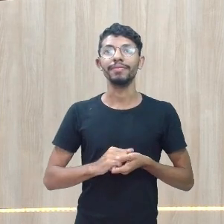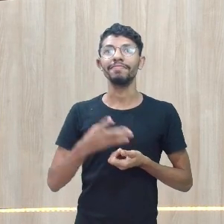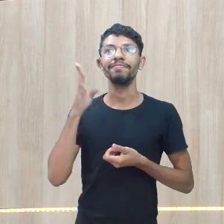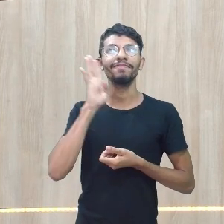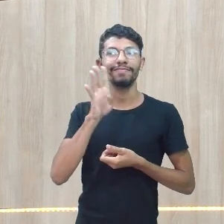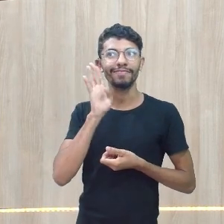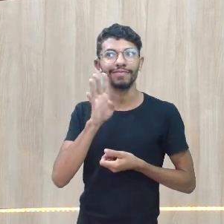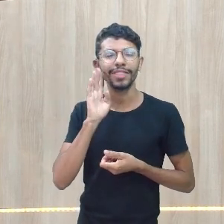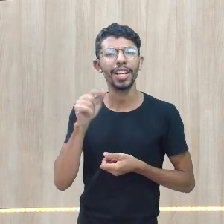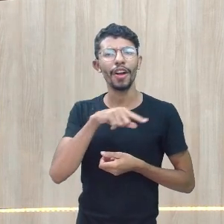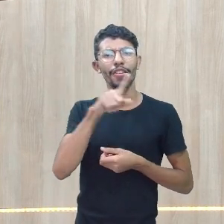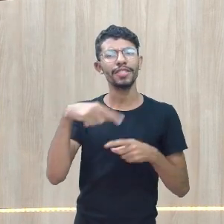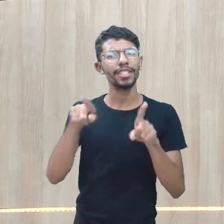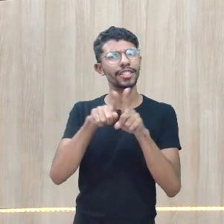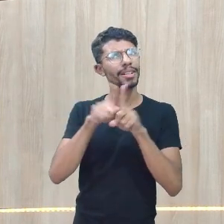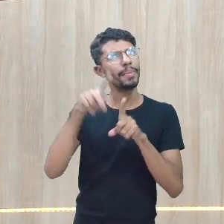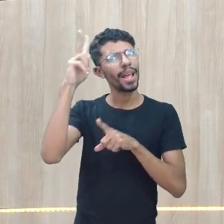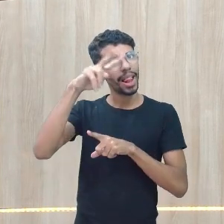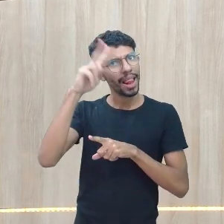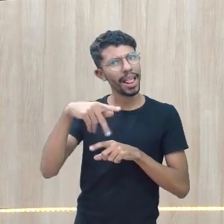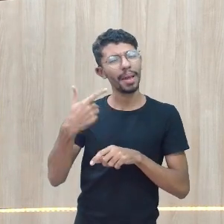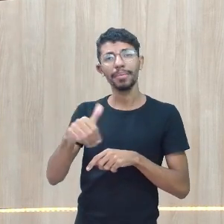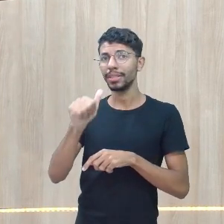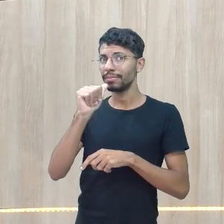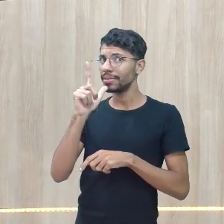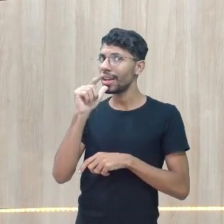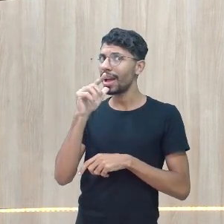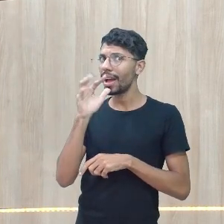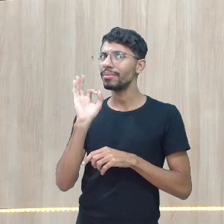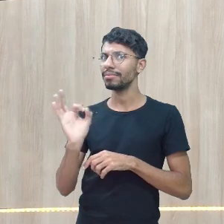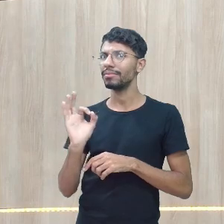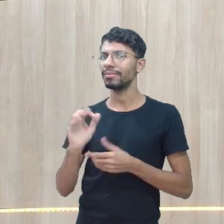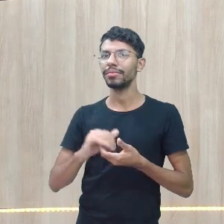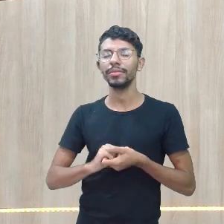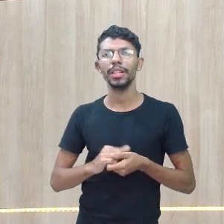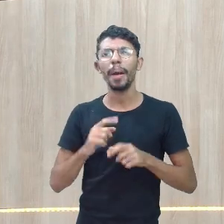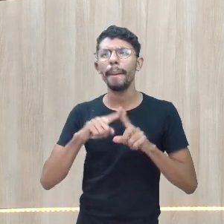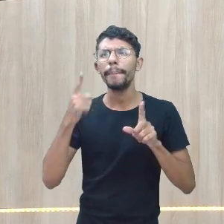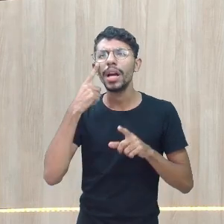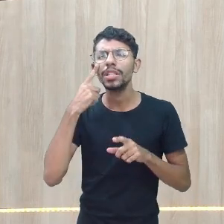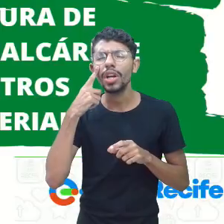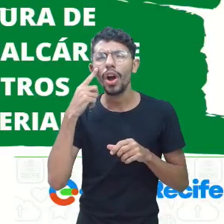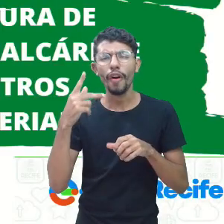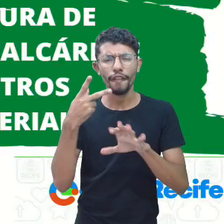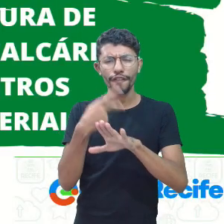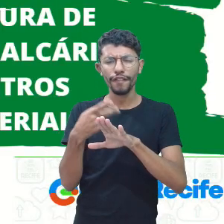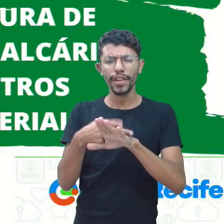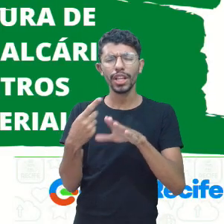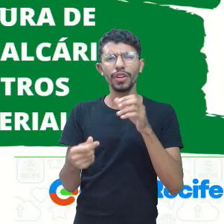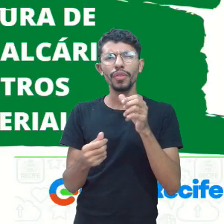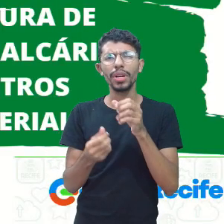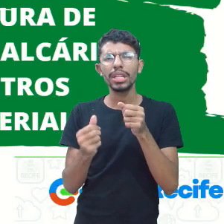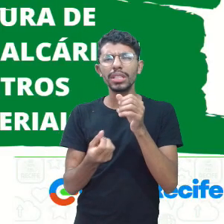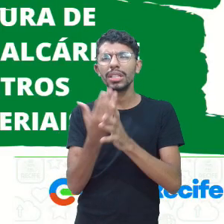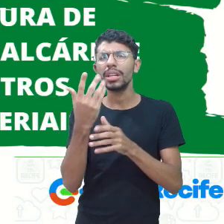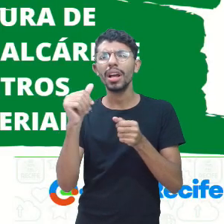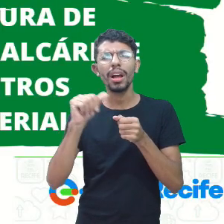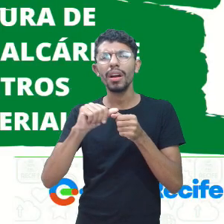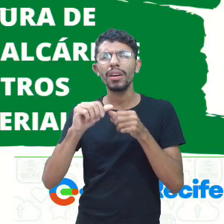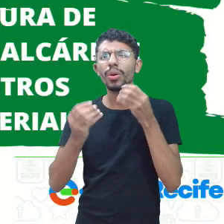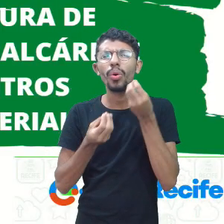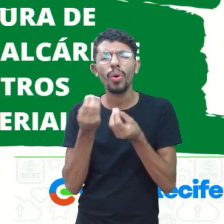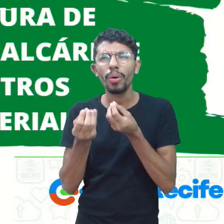Legal. Lembre também de tomar água. Agora, de que é feito o vidro? Veja que interessante. É uma mistura de areia, calcário e